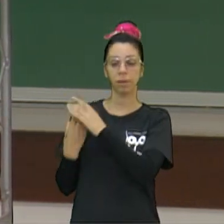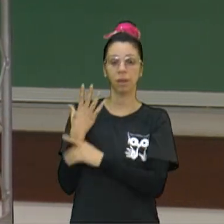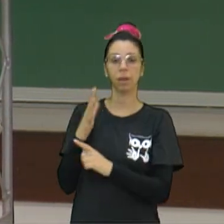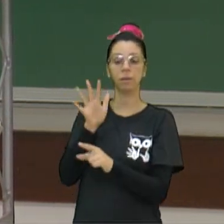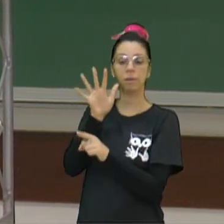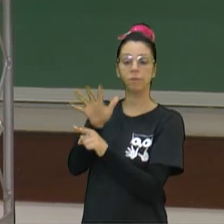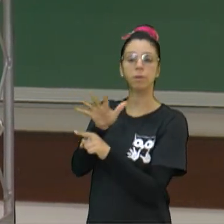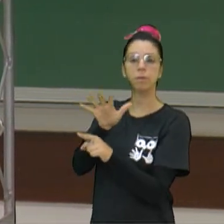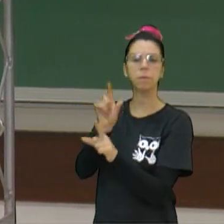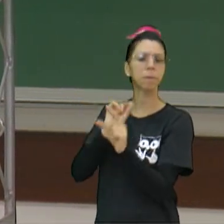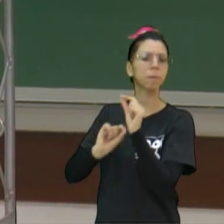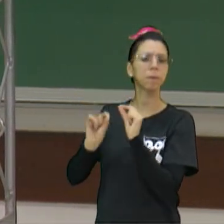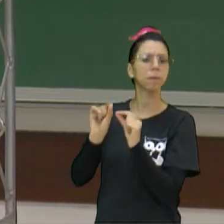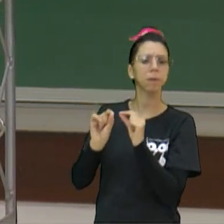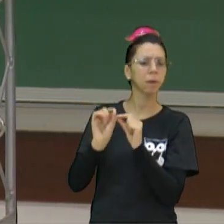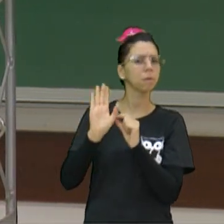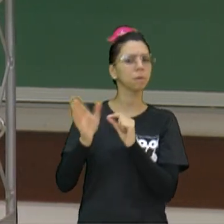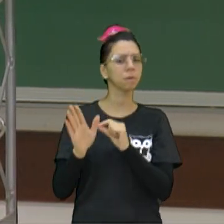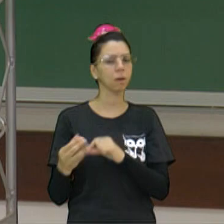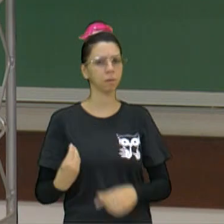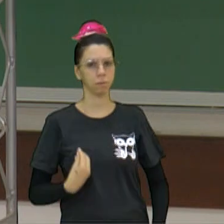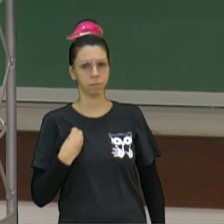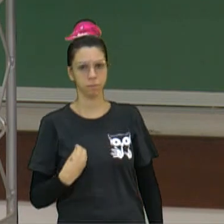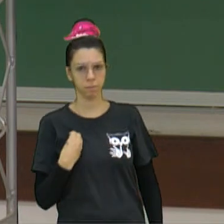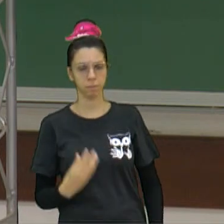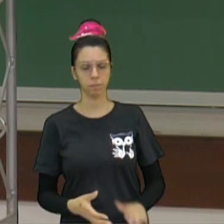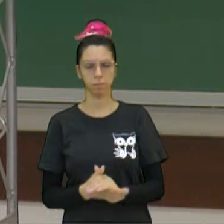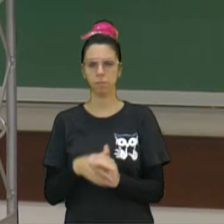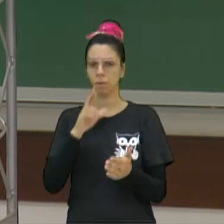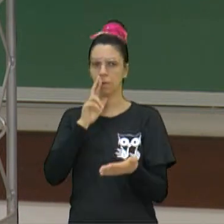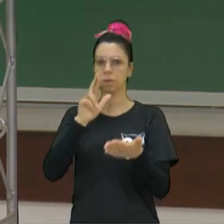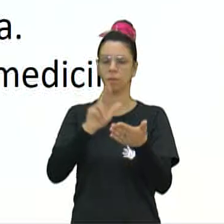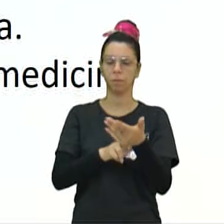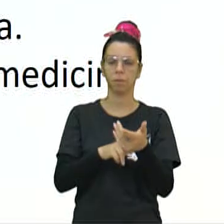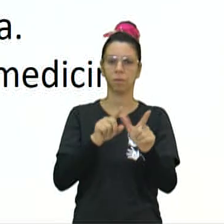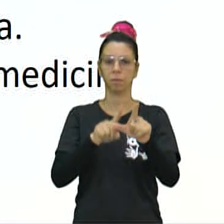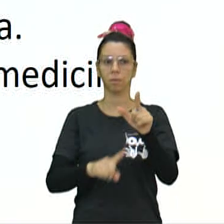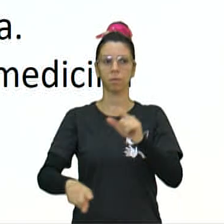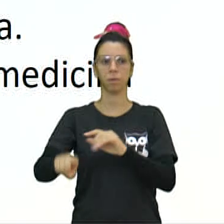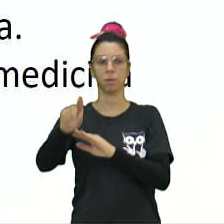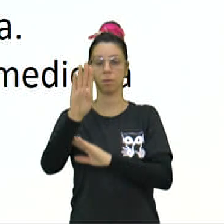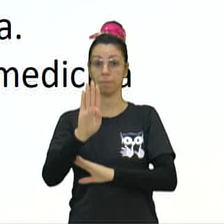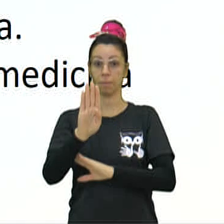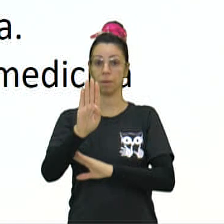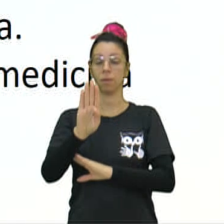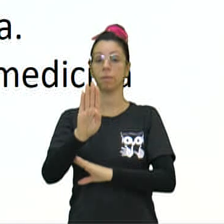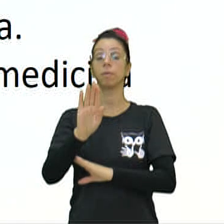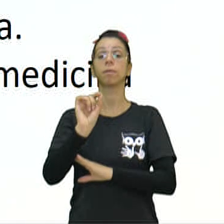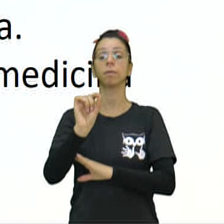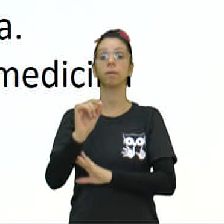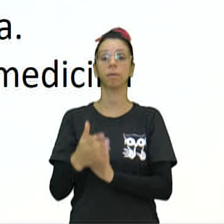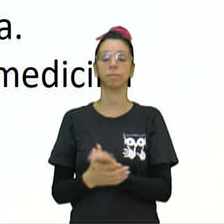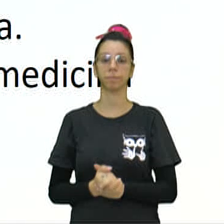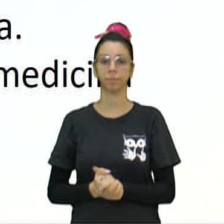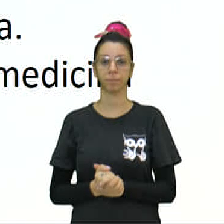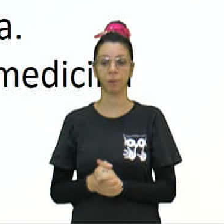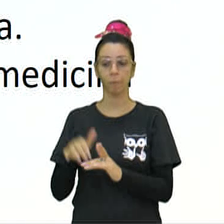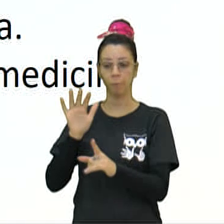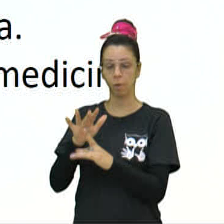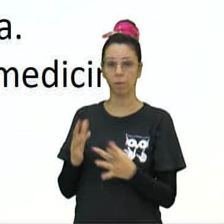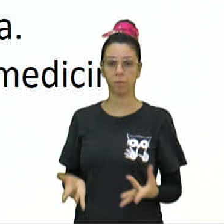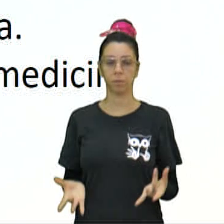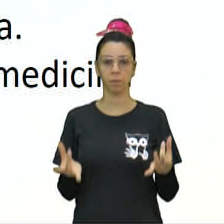inspiração de quais modalidades que já existiam, né? Resposta correta, letra B. A letra B fala o quê? Que ele foi